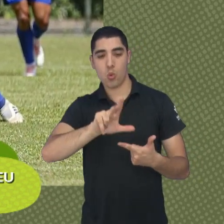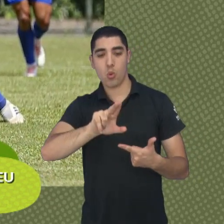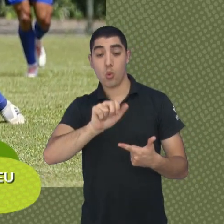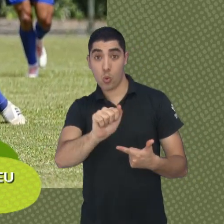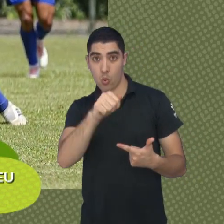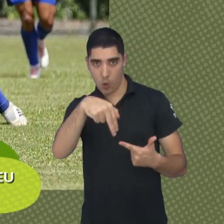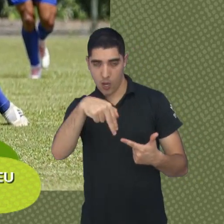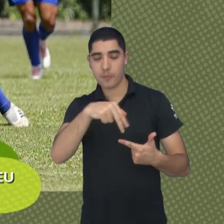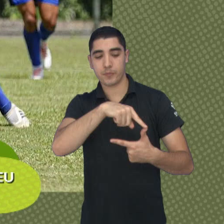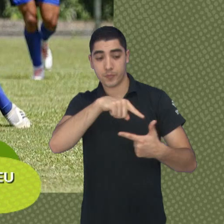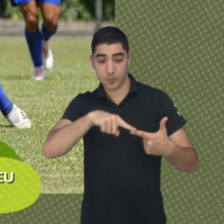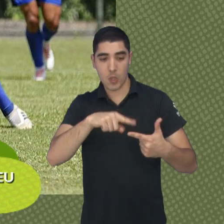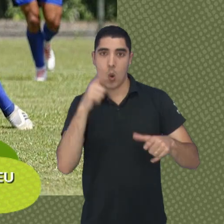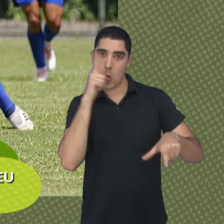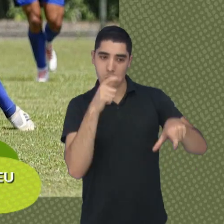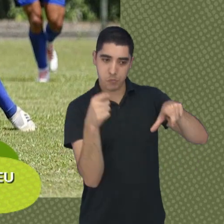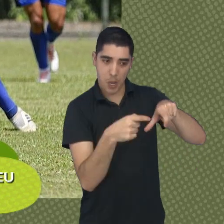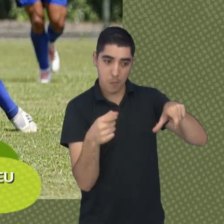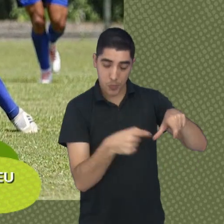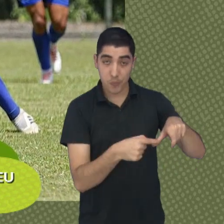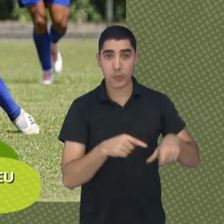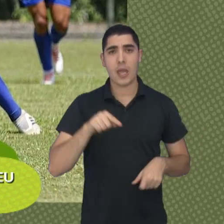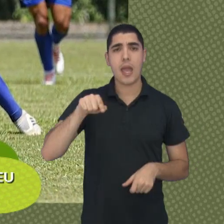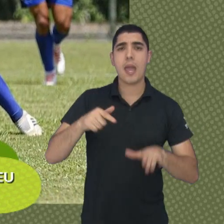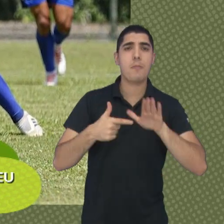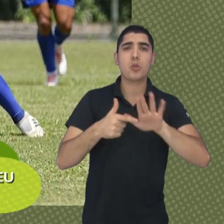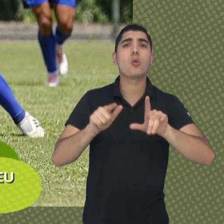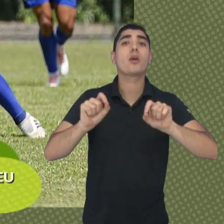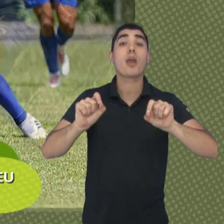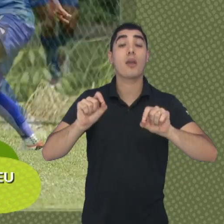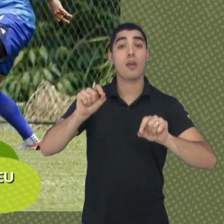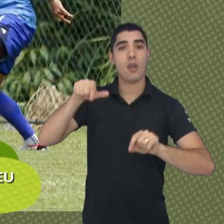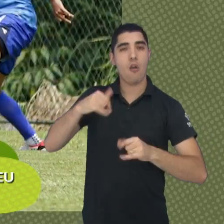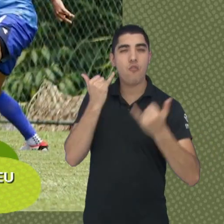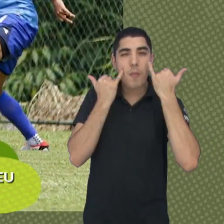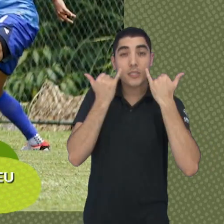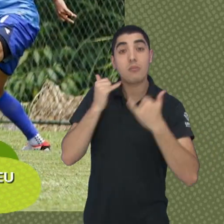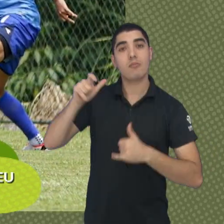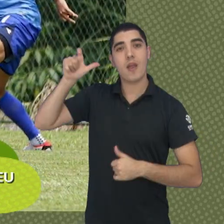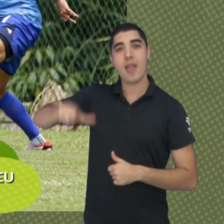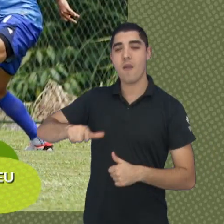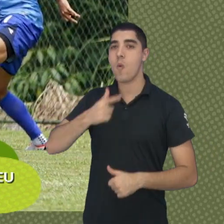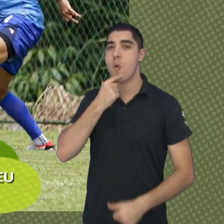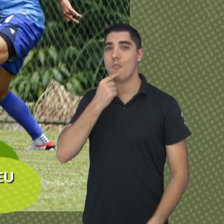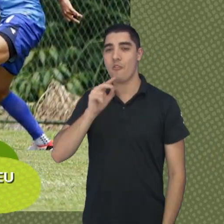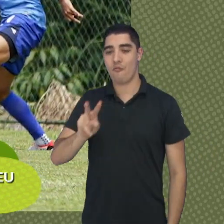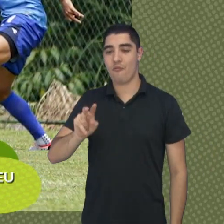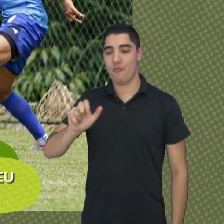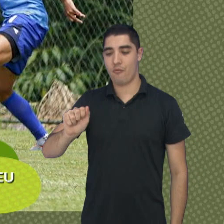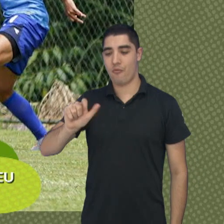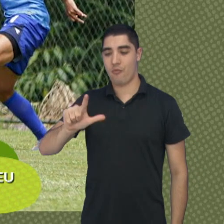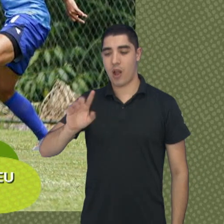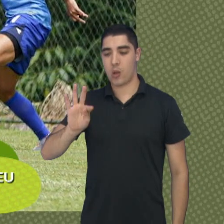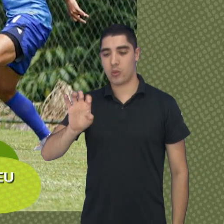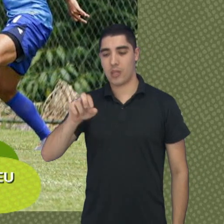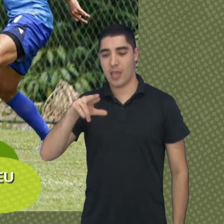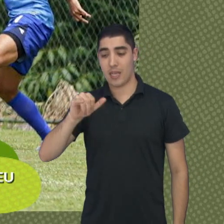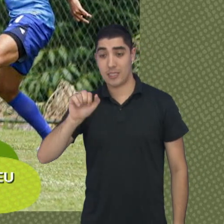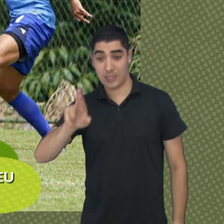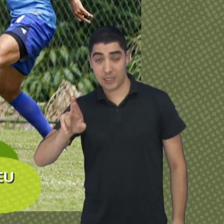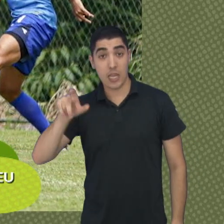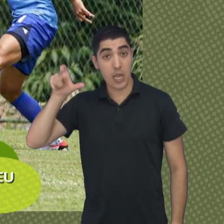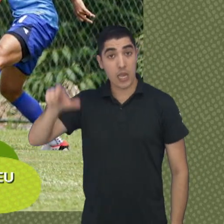José. Essas informações foram trazidas pelo nosso companheiro de imprensa, o querido Valtencir Vicente, que comanda brilhantemente o